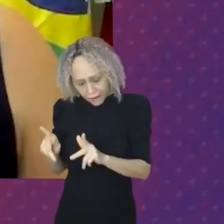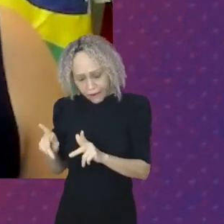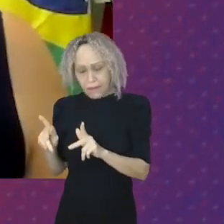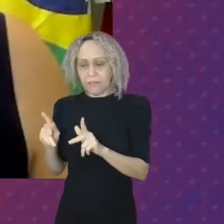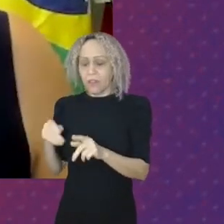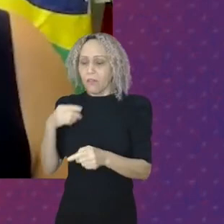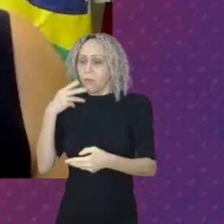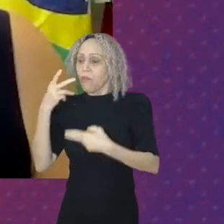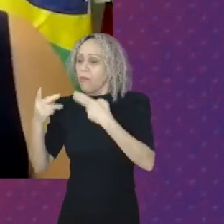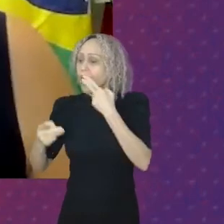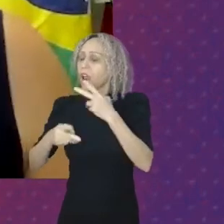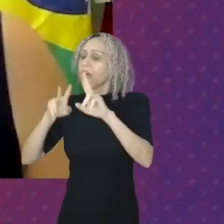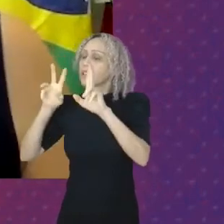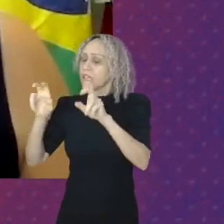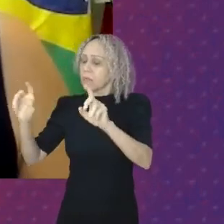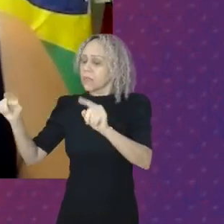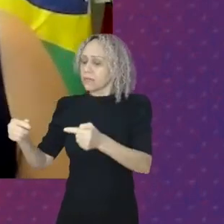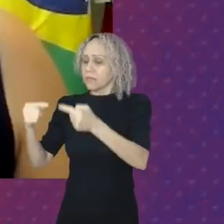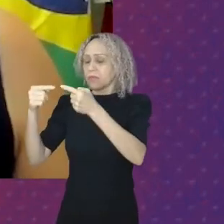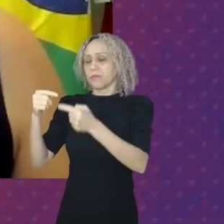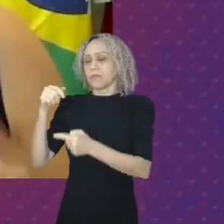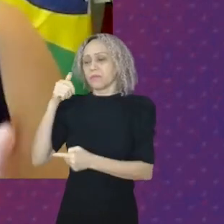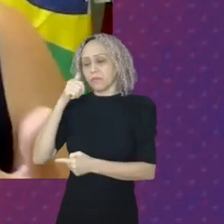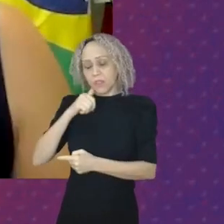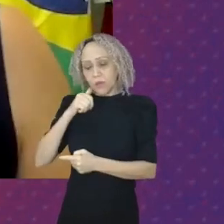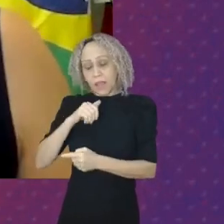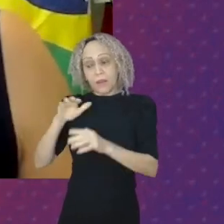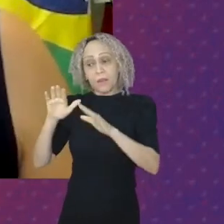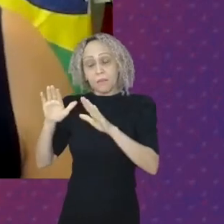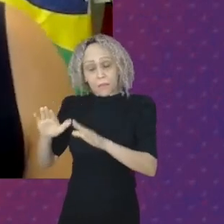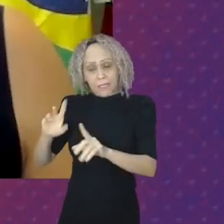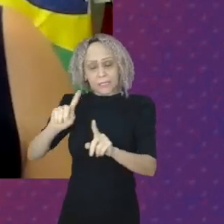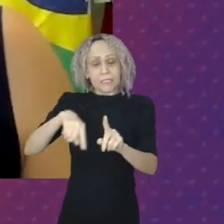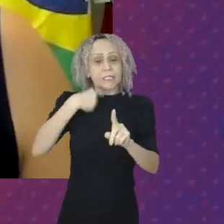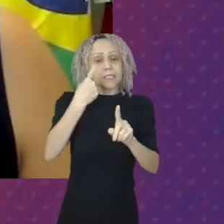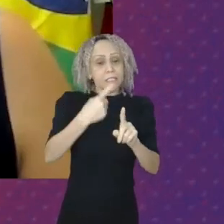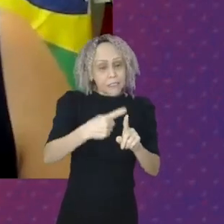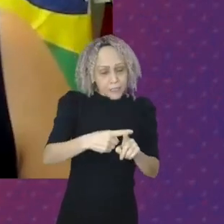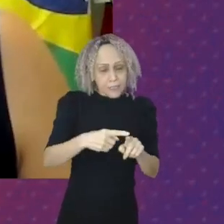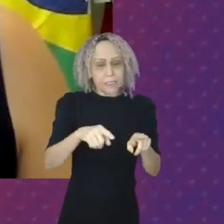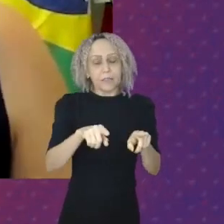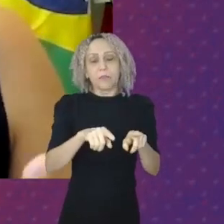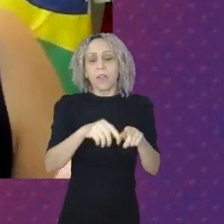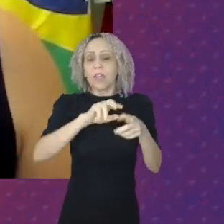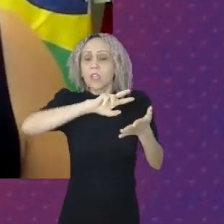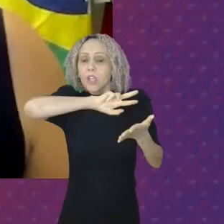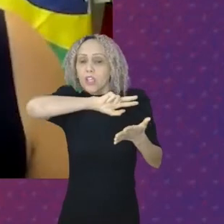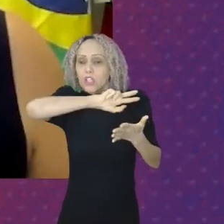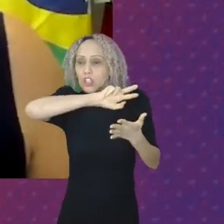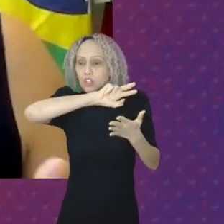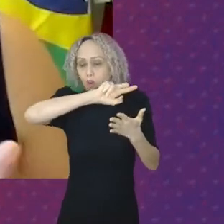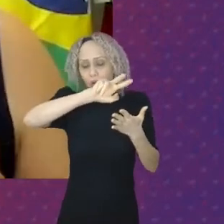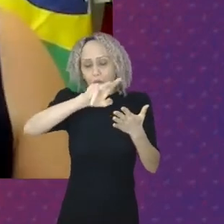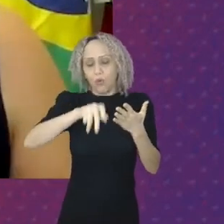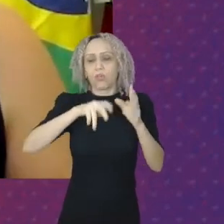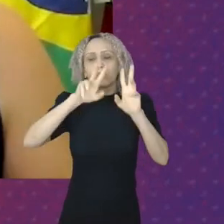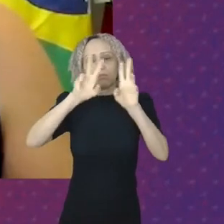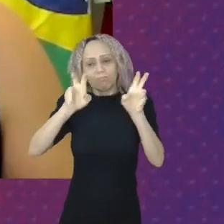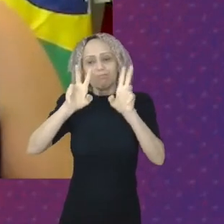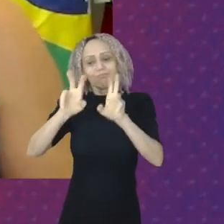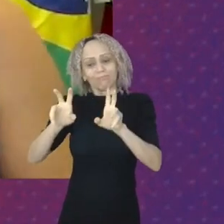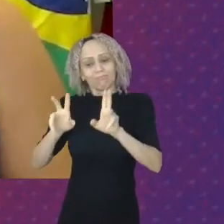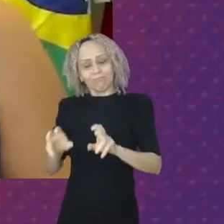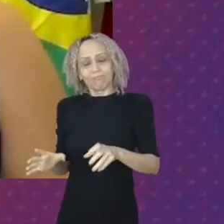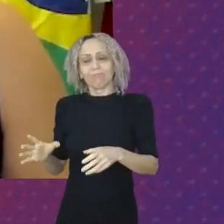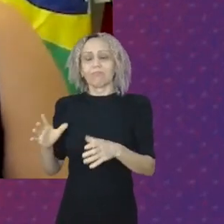a nossa ausência desses espaços invisibilizou demandas específicas. Mas é muito importante que a